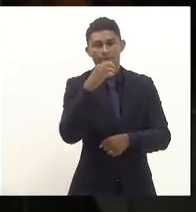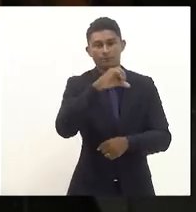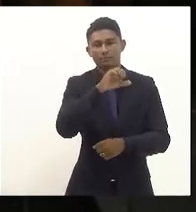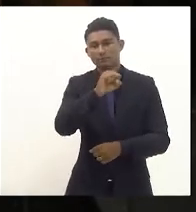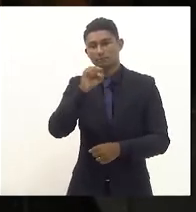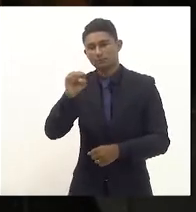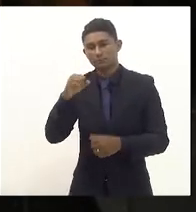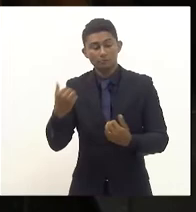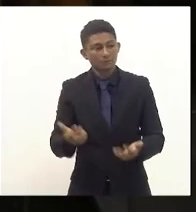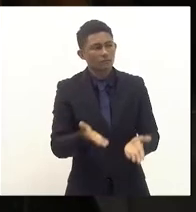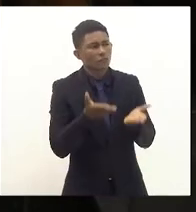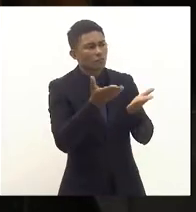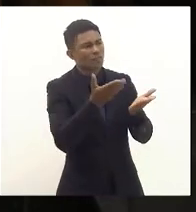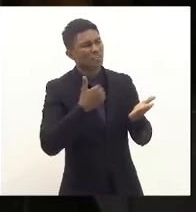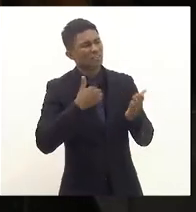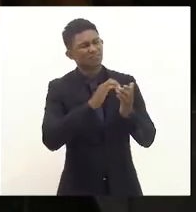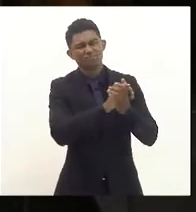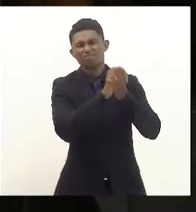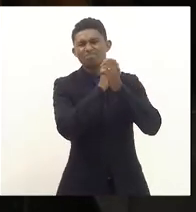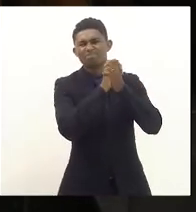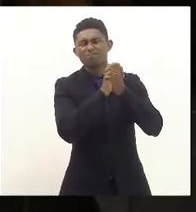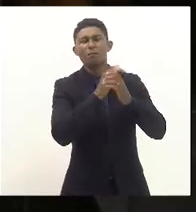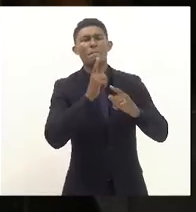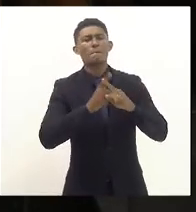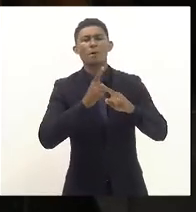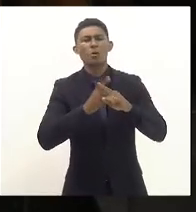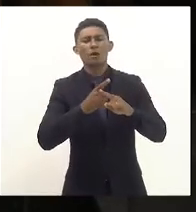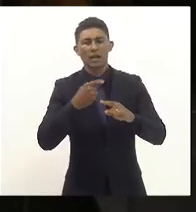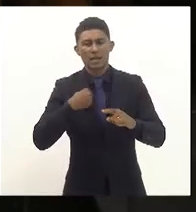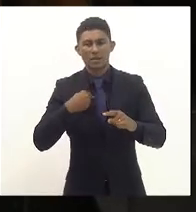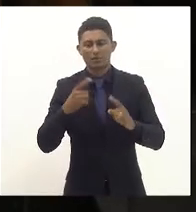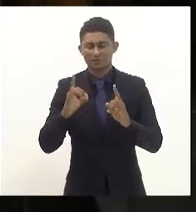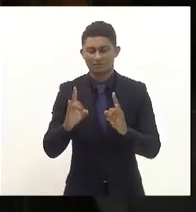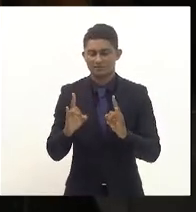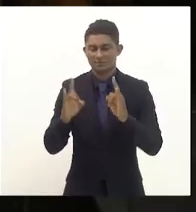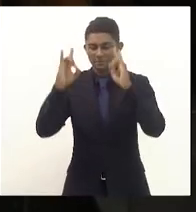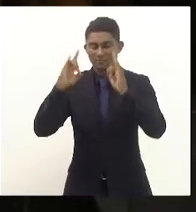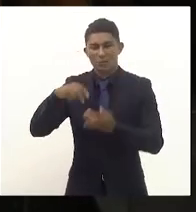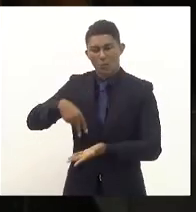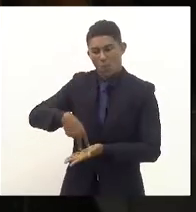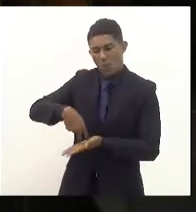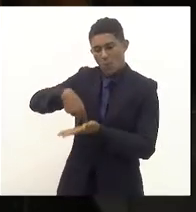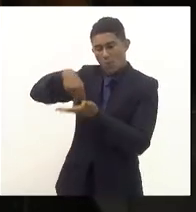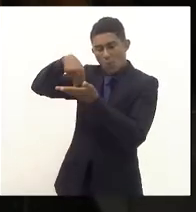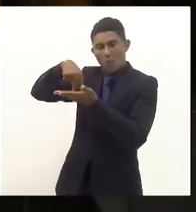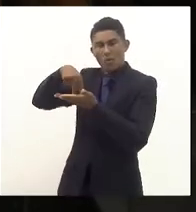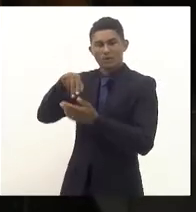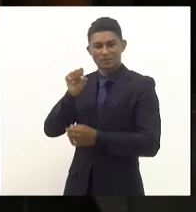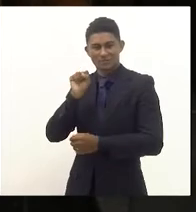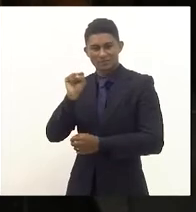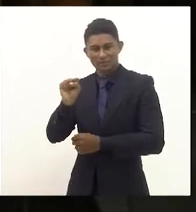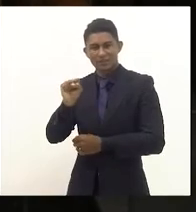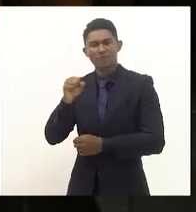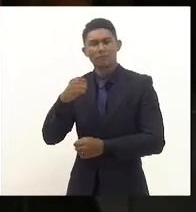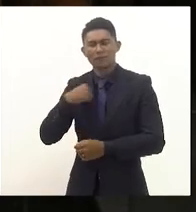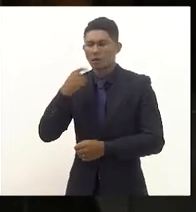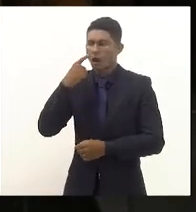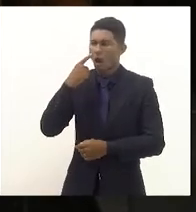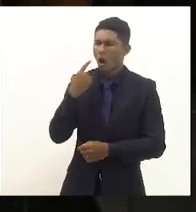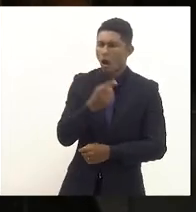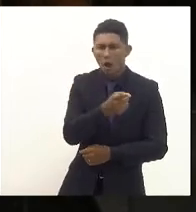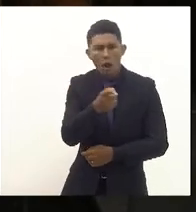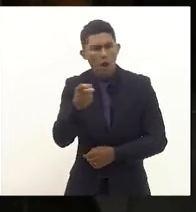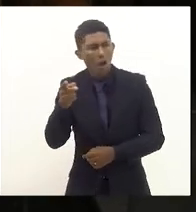Senhor porque no pouco que vi na subida lá Oitavo Andar Já percebi que já como um gay do mesmo entendimento